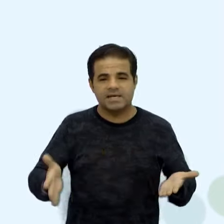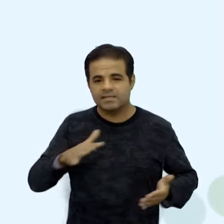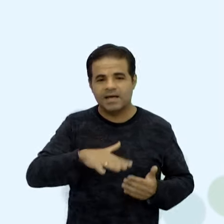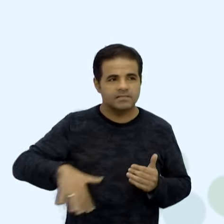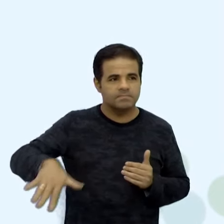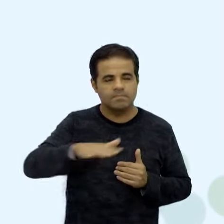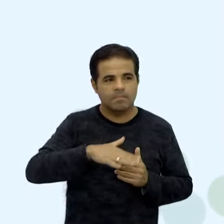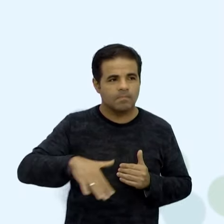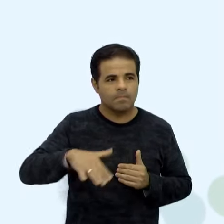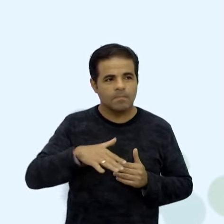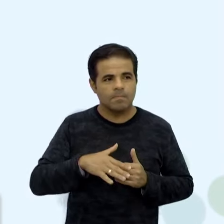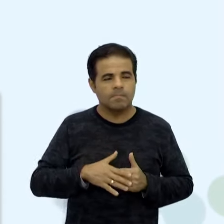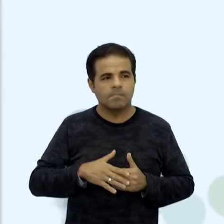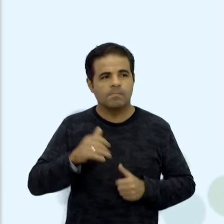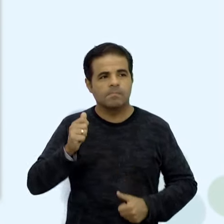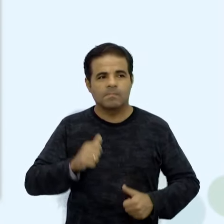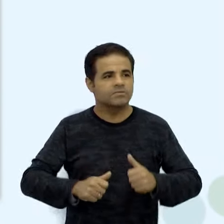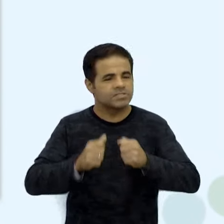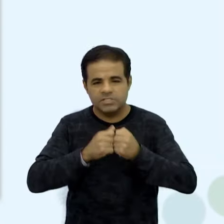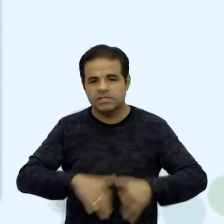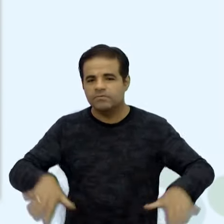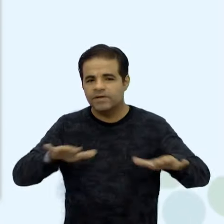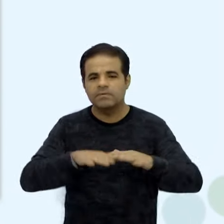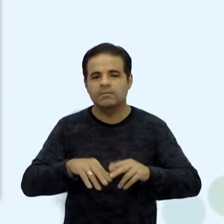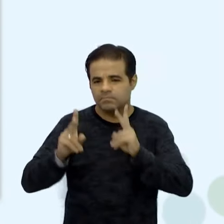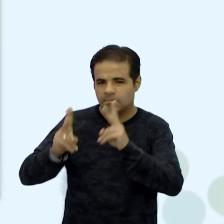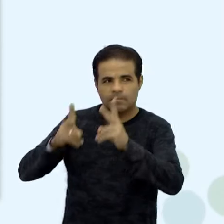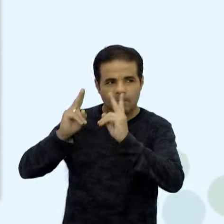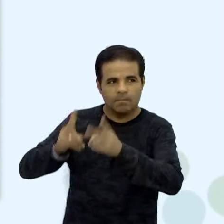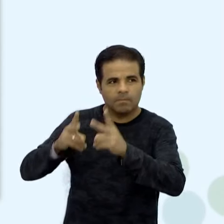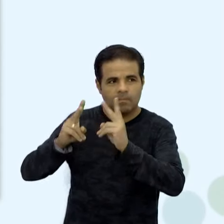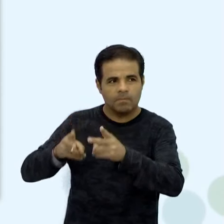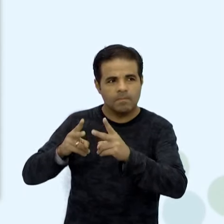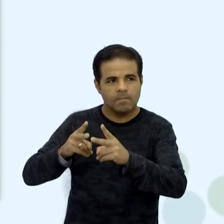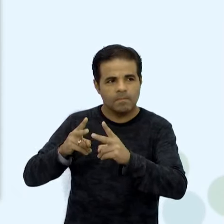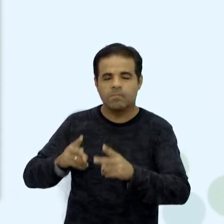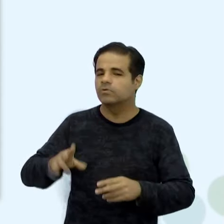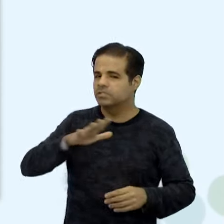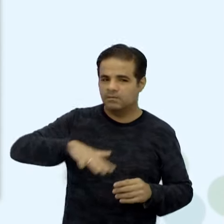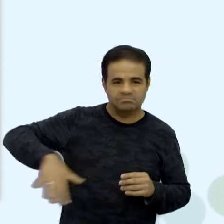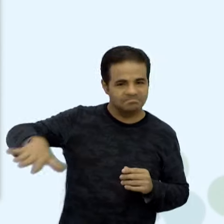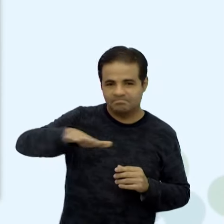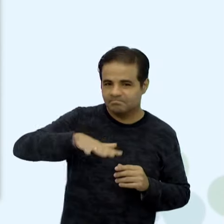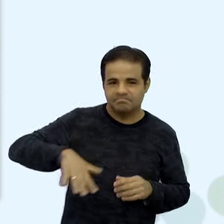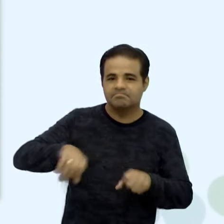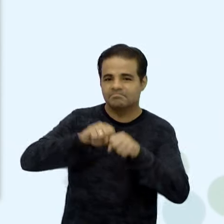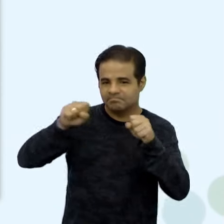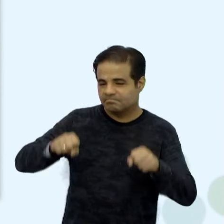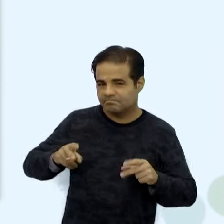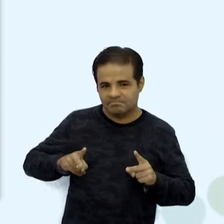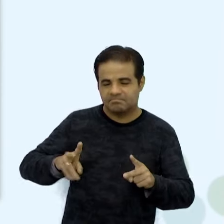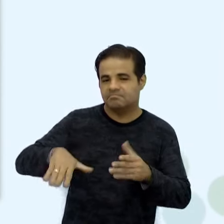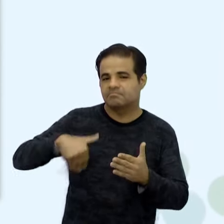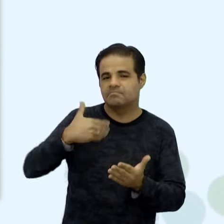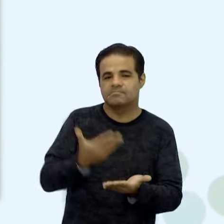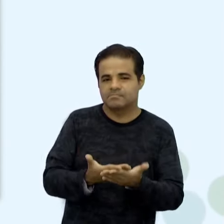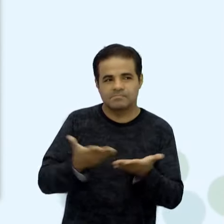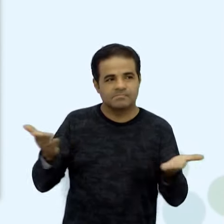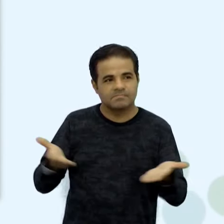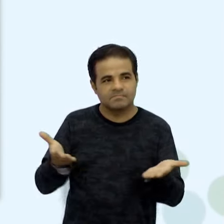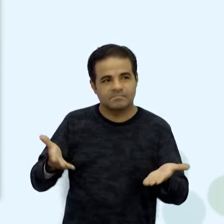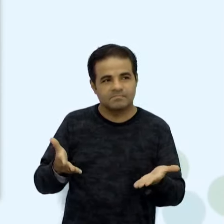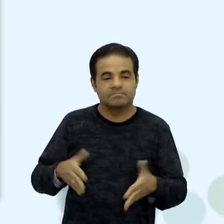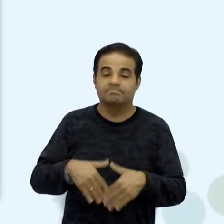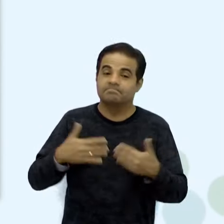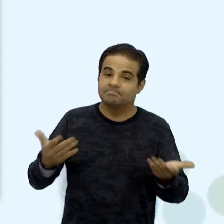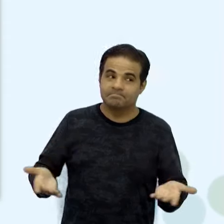ele permanece? E a gente sabe que ele permanece, né? Porque nós temos esgoto até nos dias atuais. E aqui